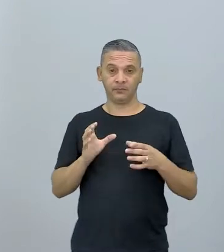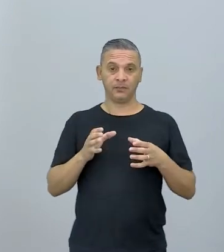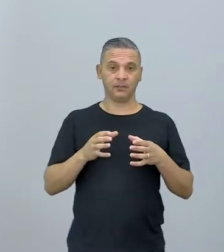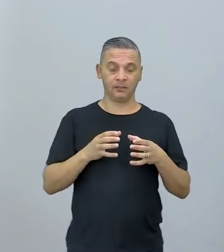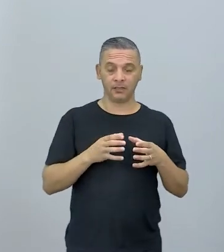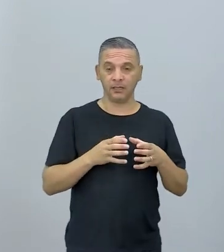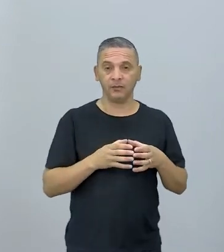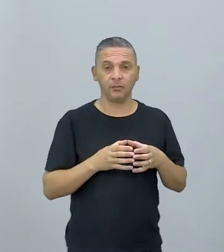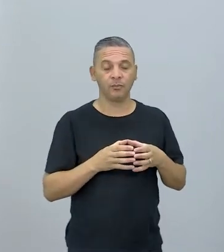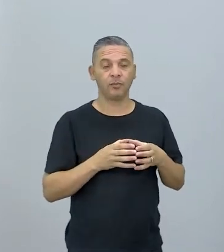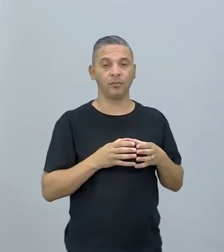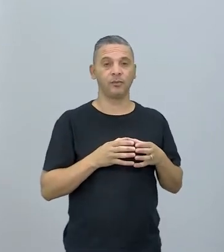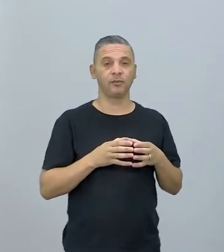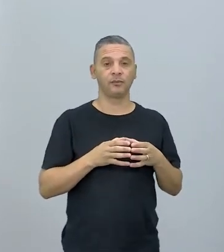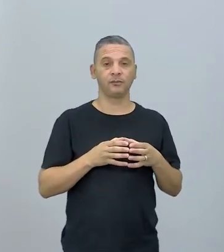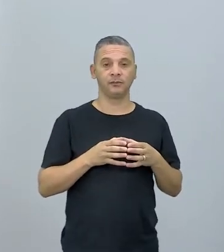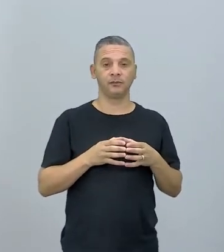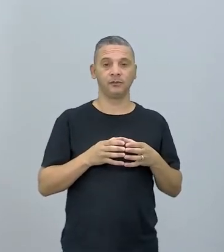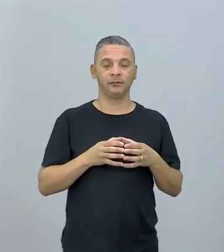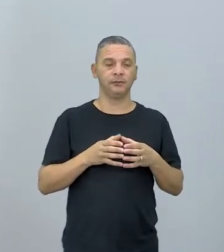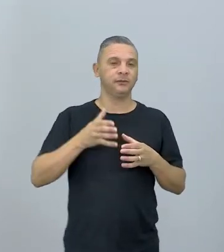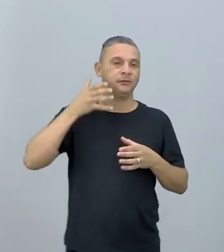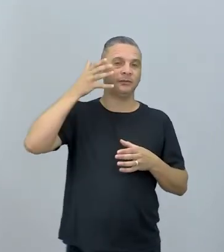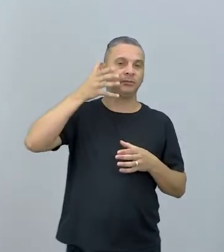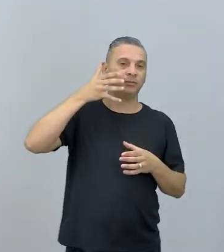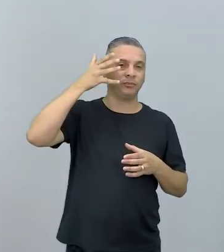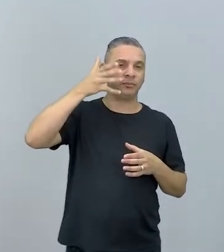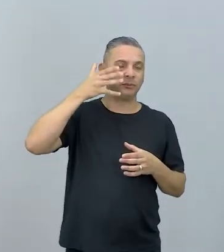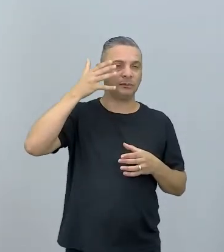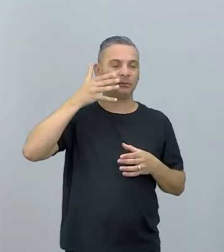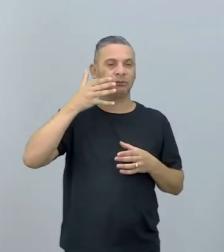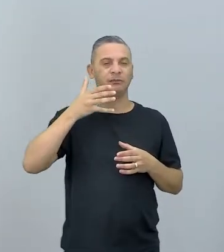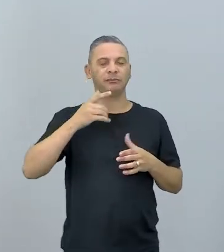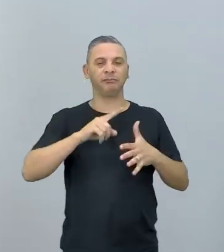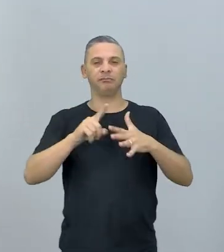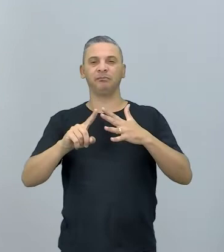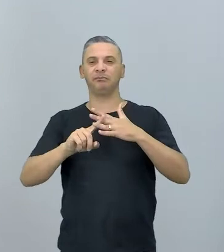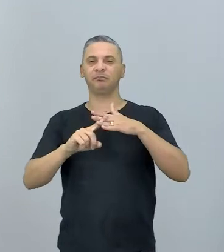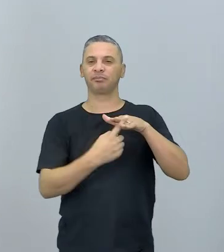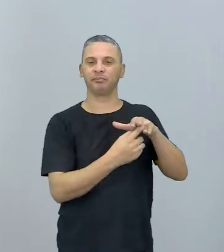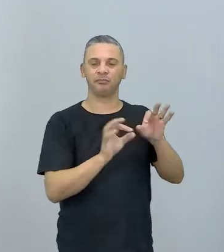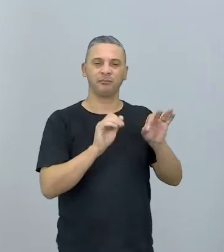Elas apoiavam discursos antidemocráticos, né?